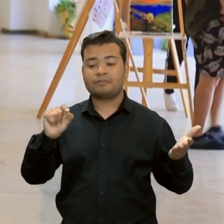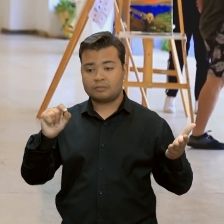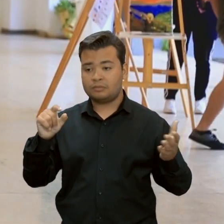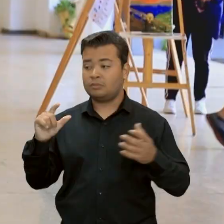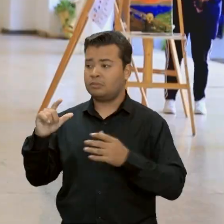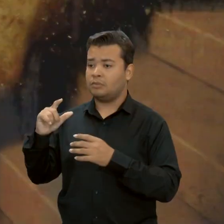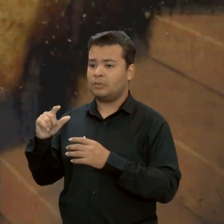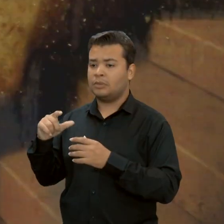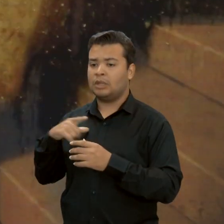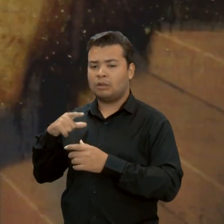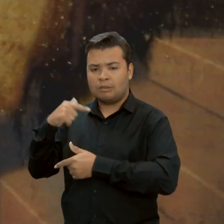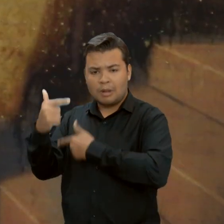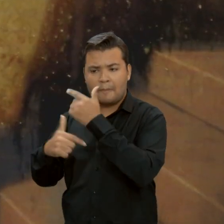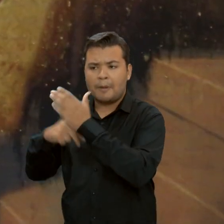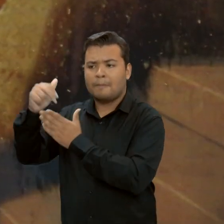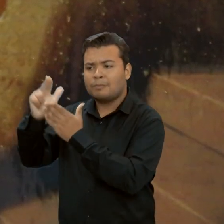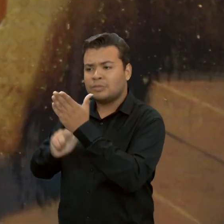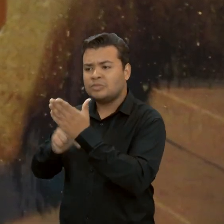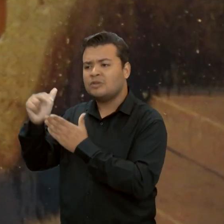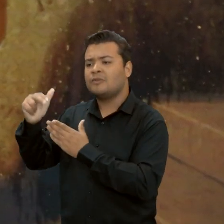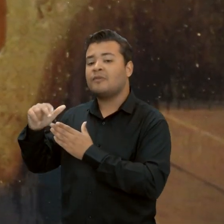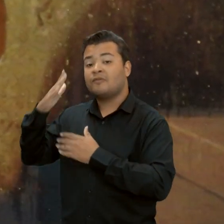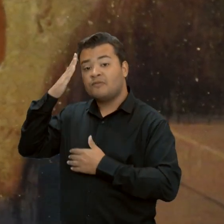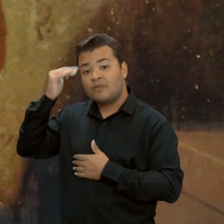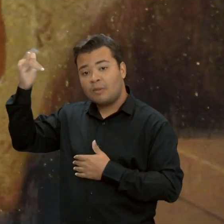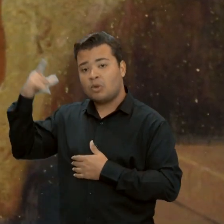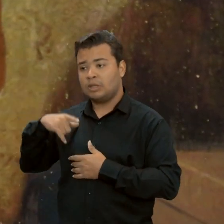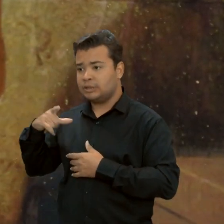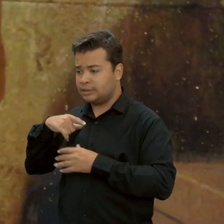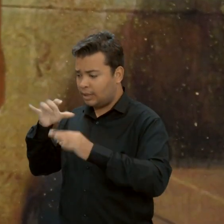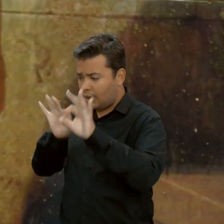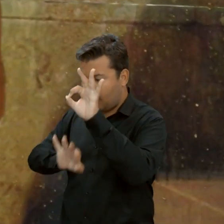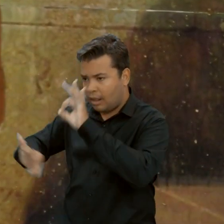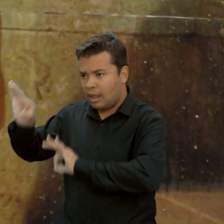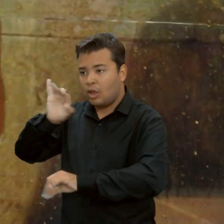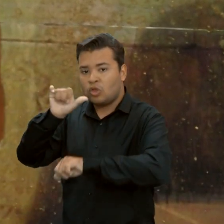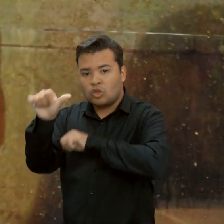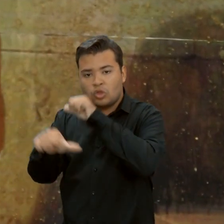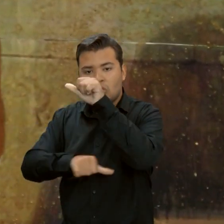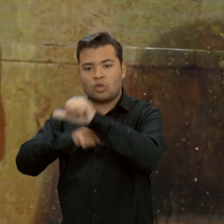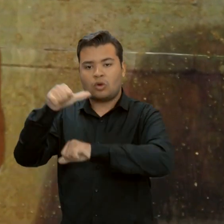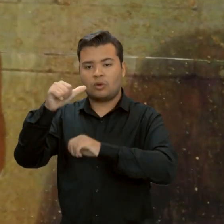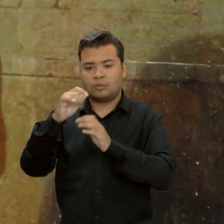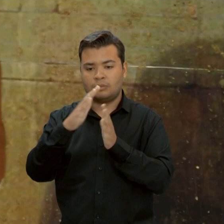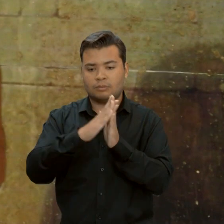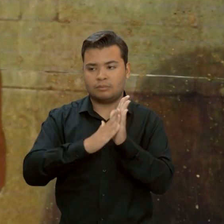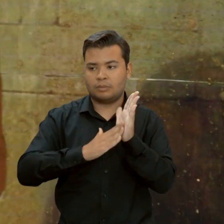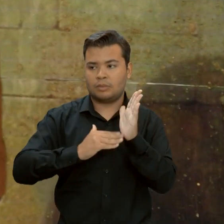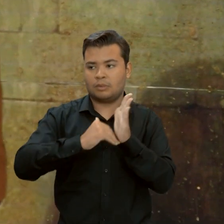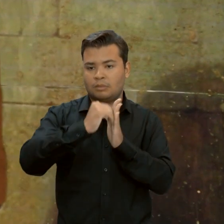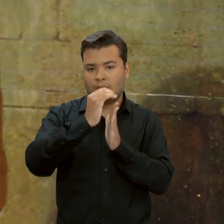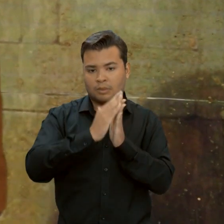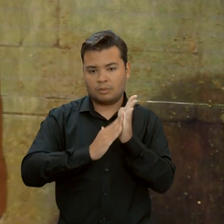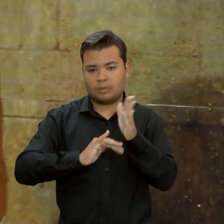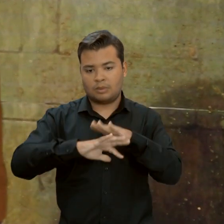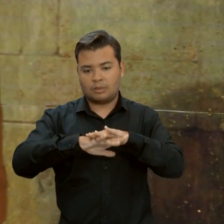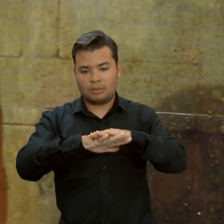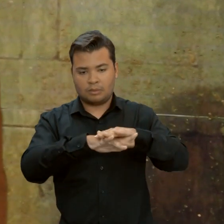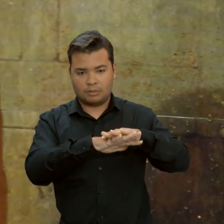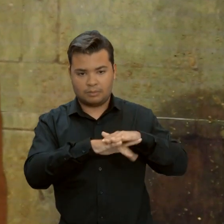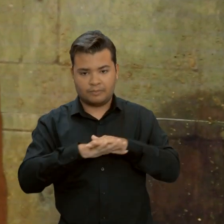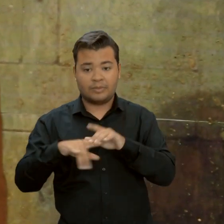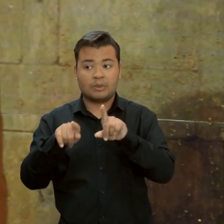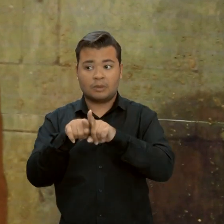grandes obras. Elas foram feitas em alto relevo e são acompanhadas de audiodescrição. A montagem